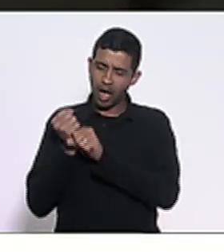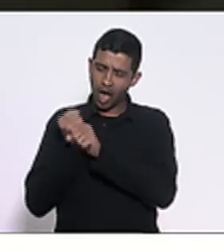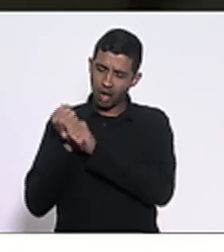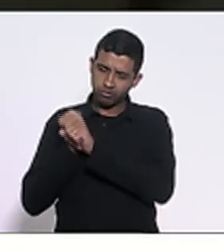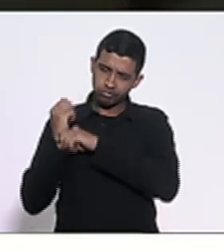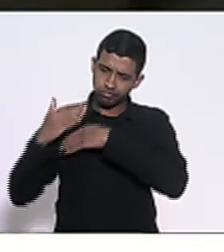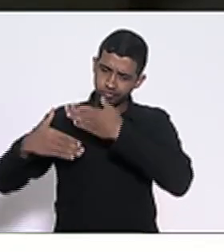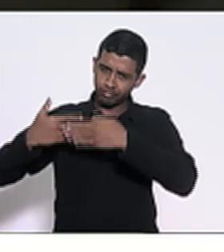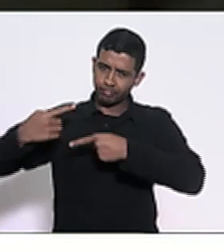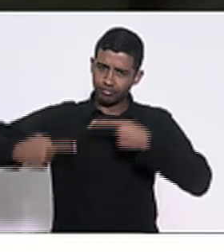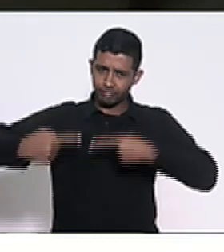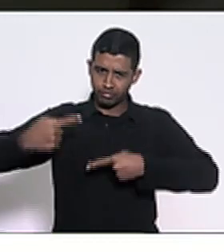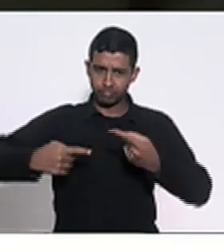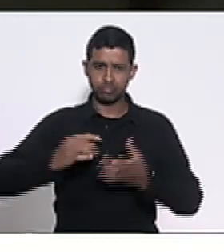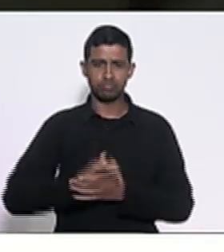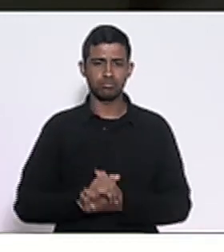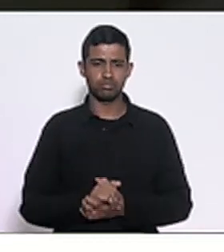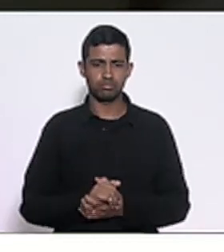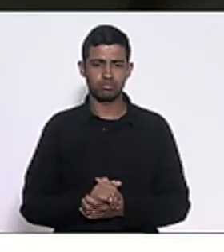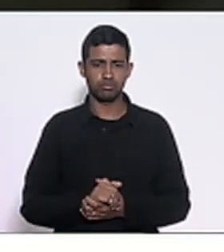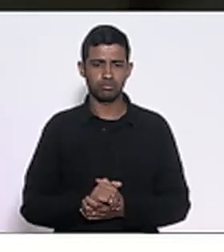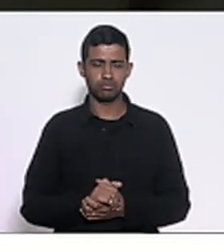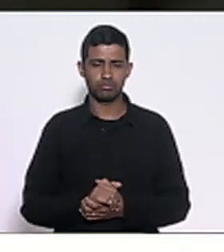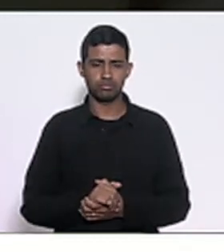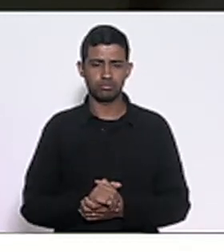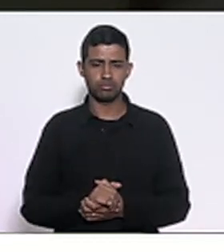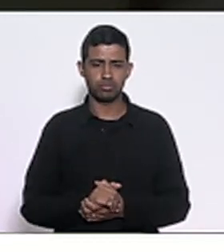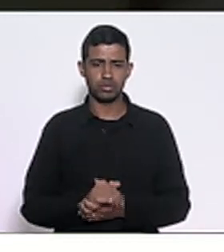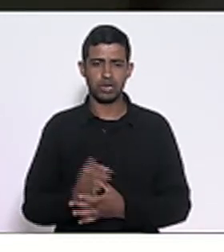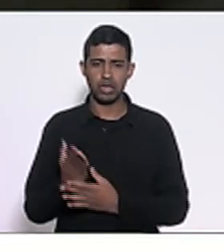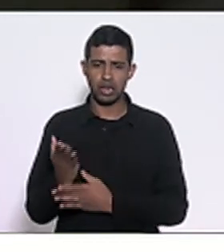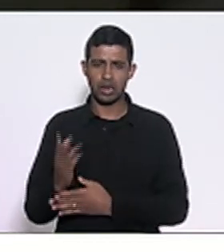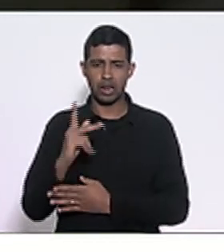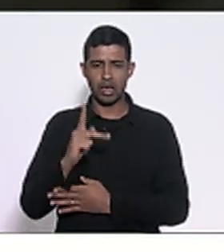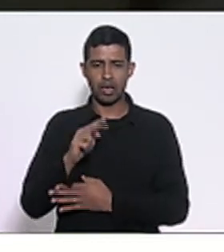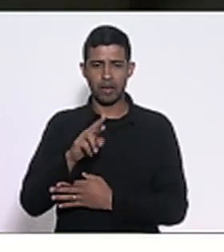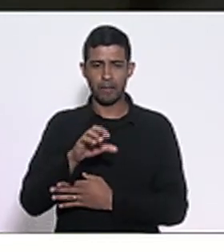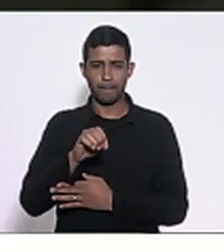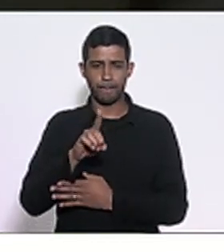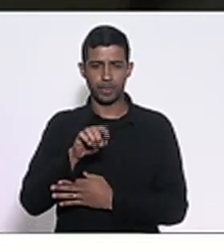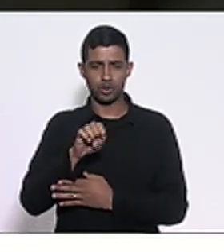a gente sempre olhou para o Proderj com uma mistura